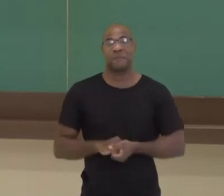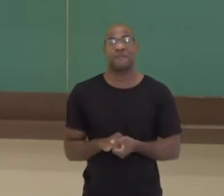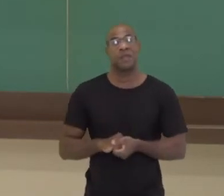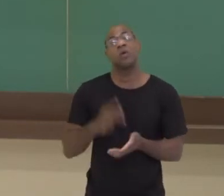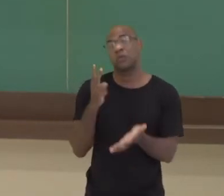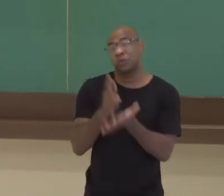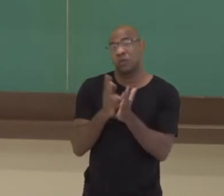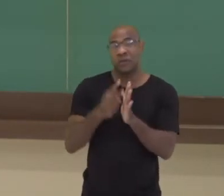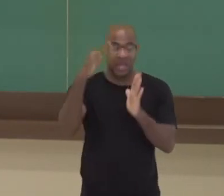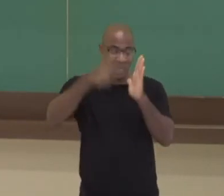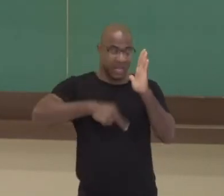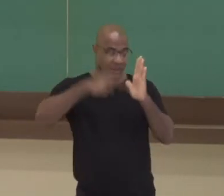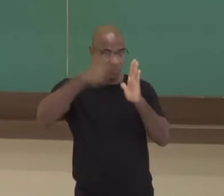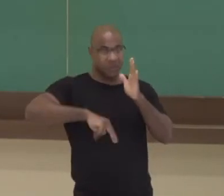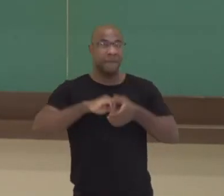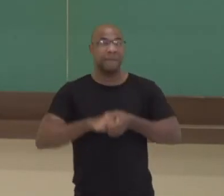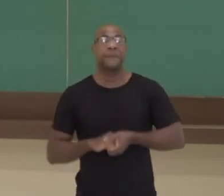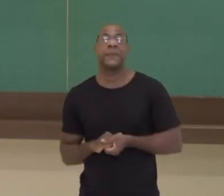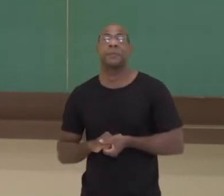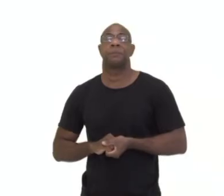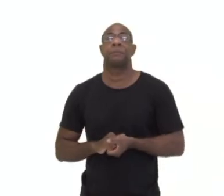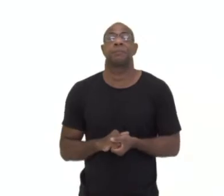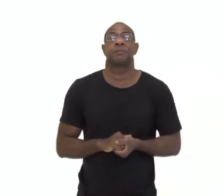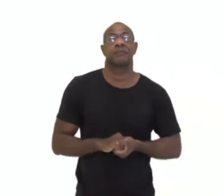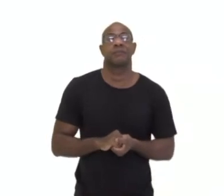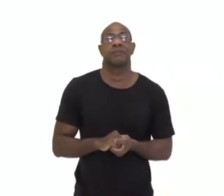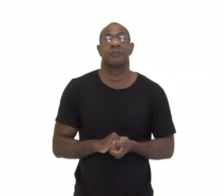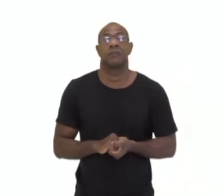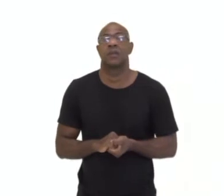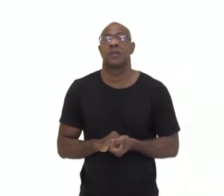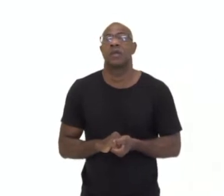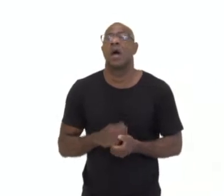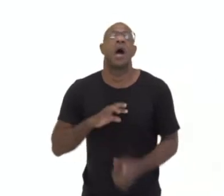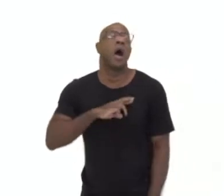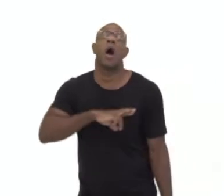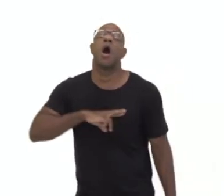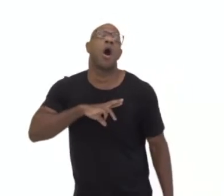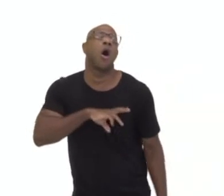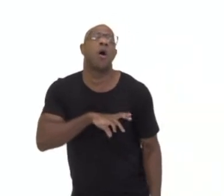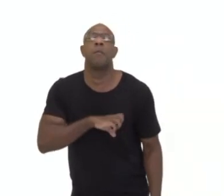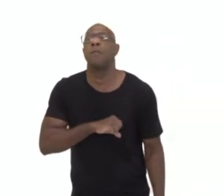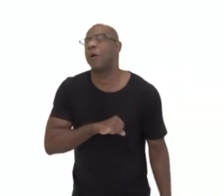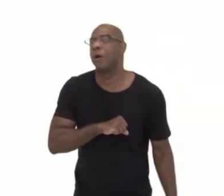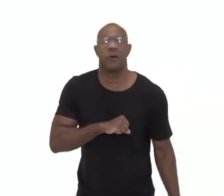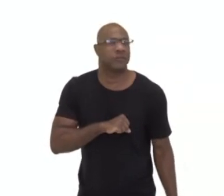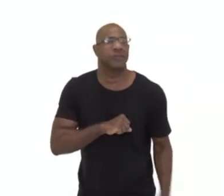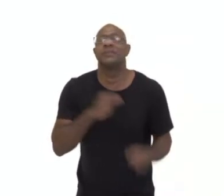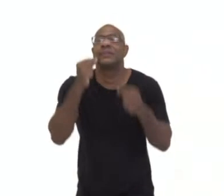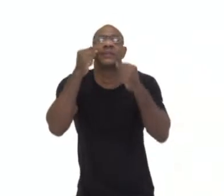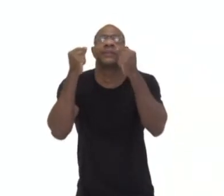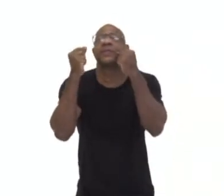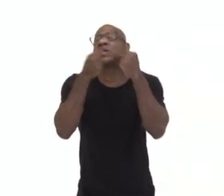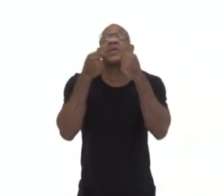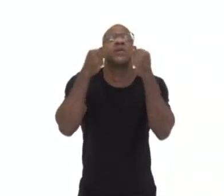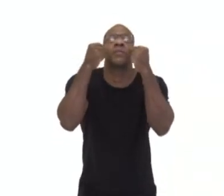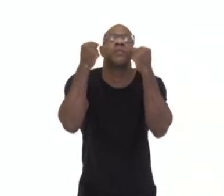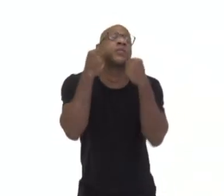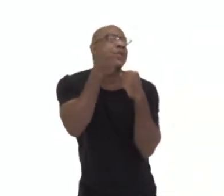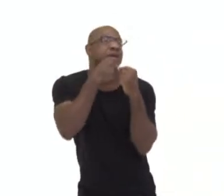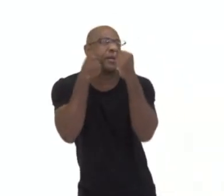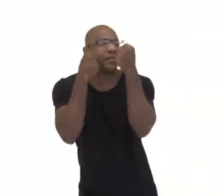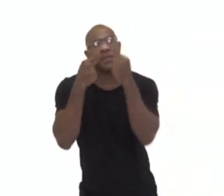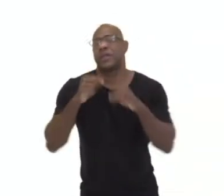Continuando a leitura, olha a descrição que linda. Romântica, se pinta toda nos fins de tarde,